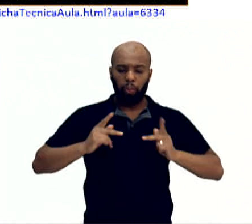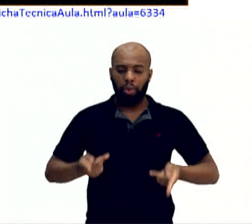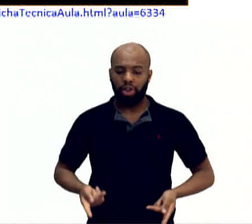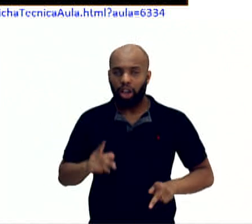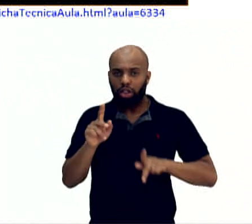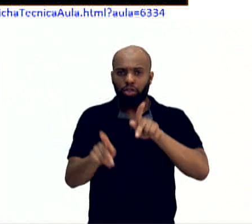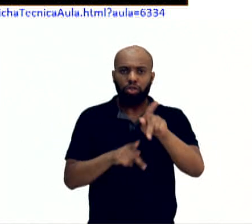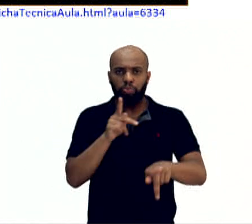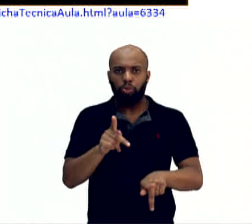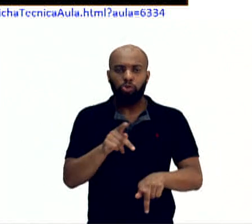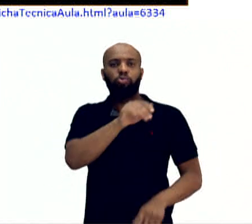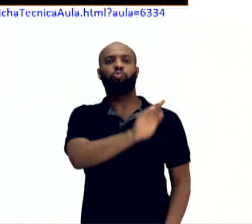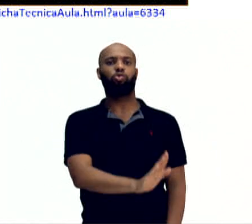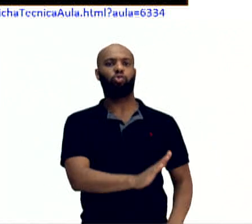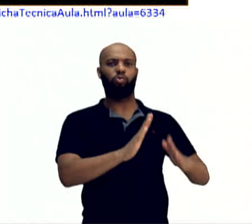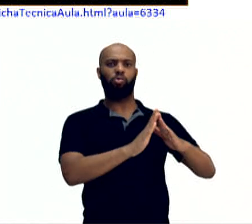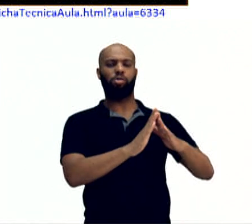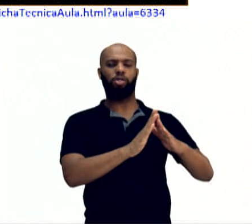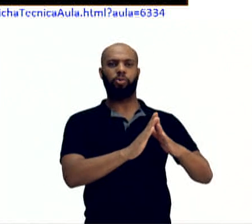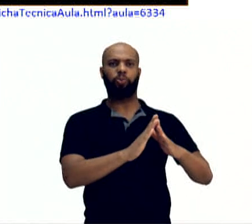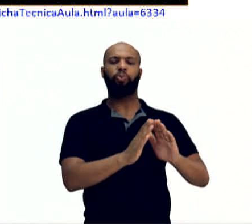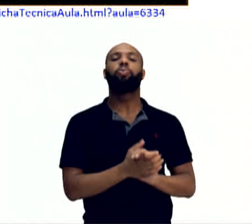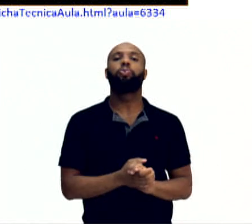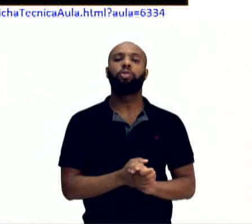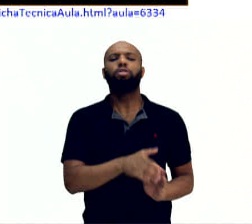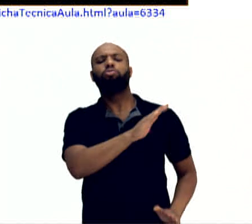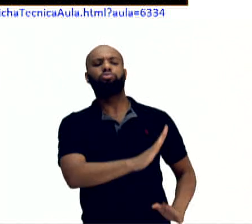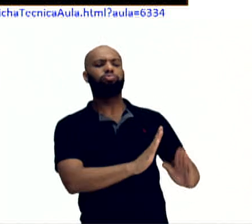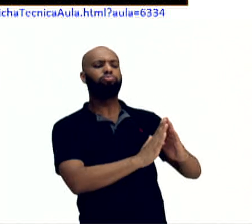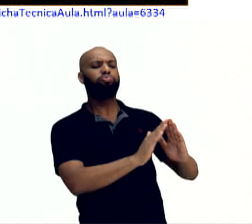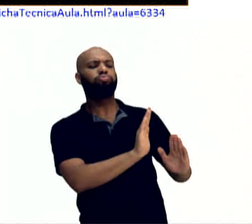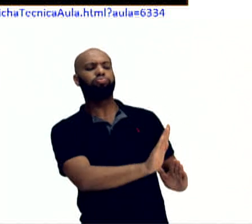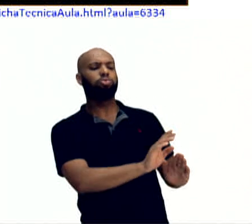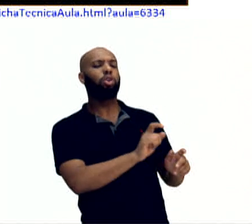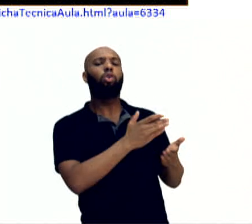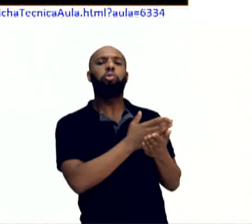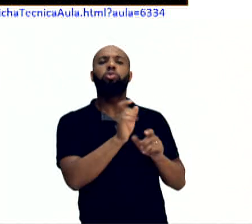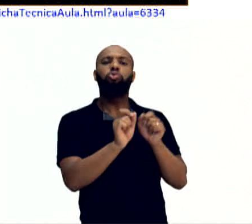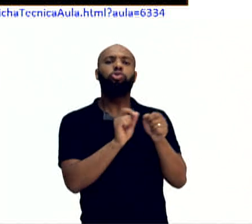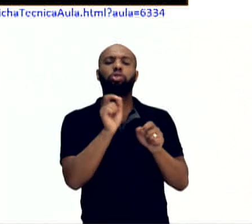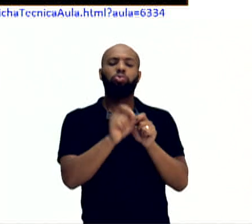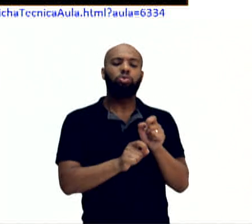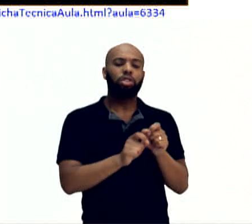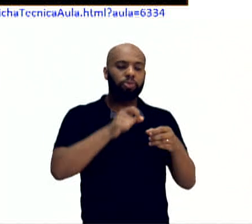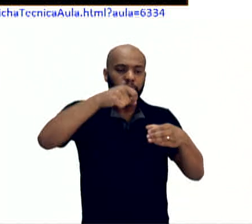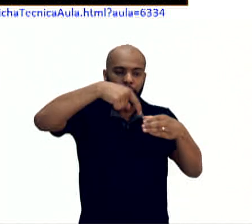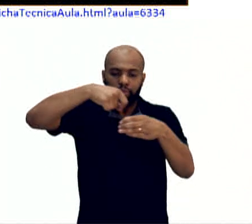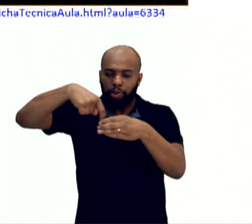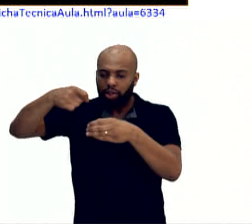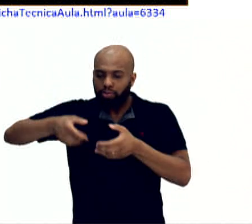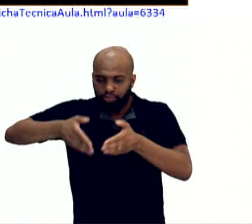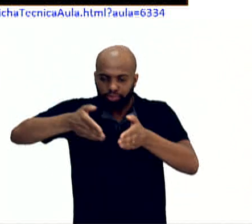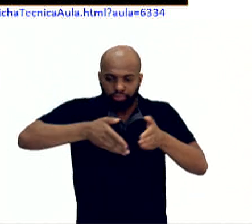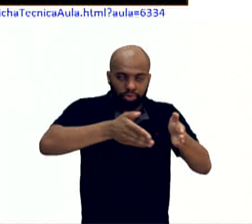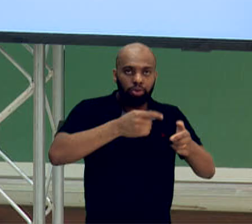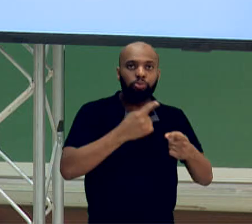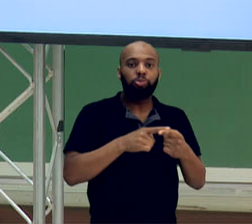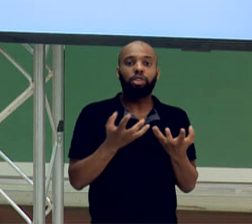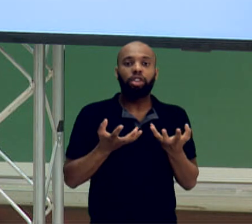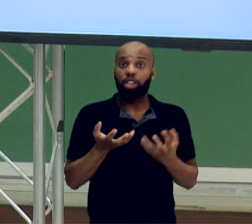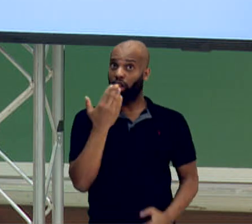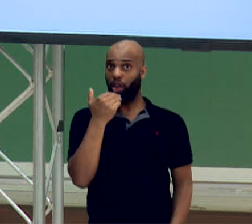quê? Fixou num lugar. Fixaram no lugar e começaram a plantar para poder comer. Então, se eu começo a plantar